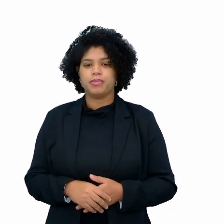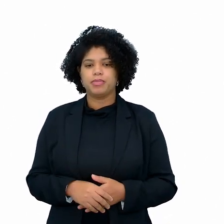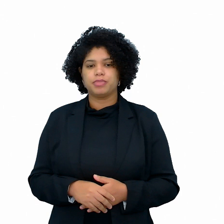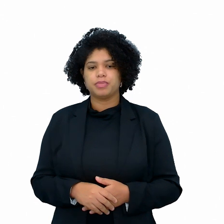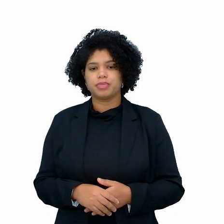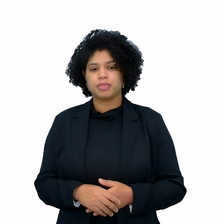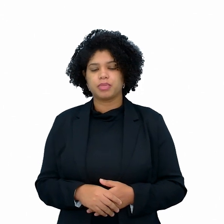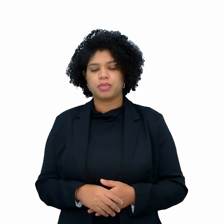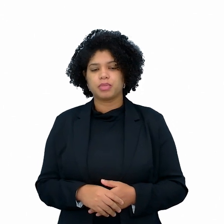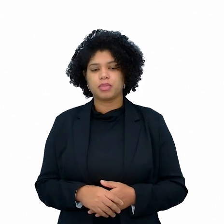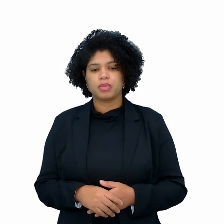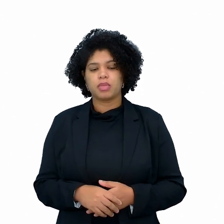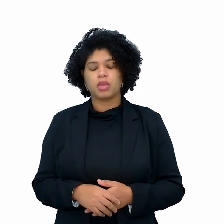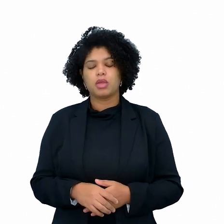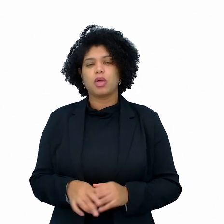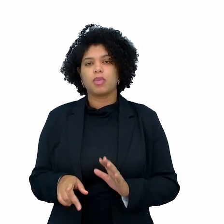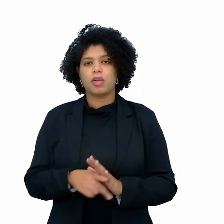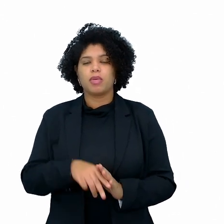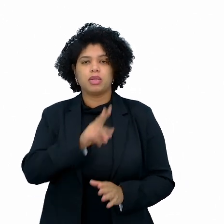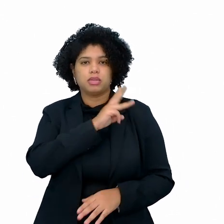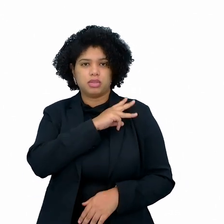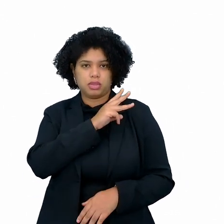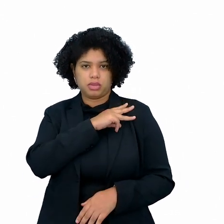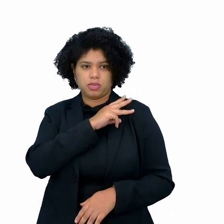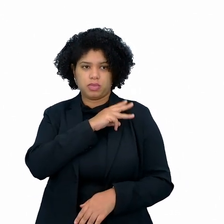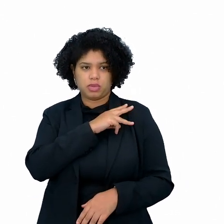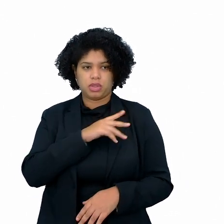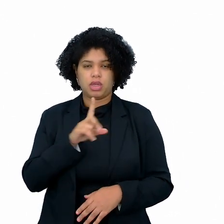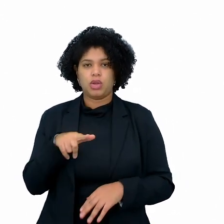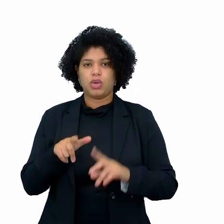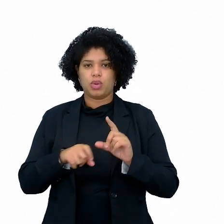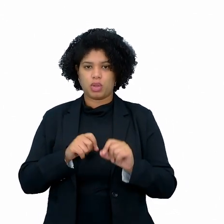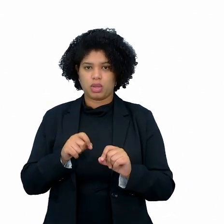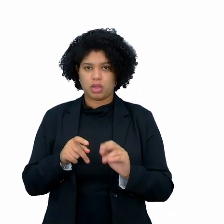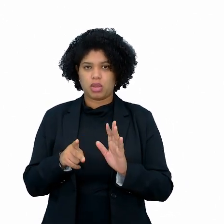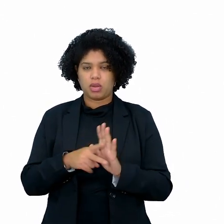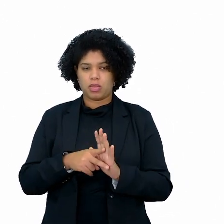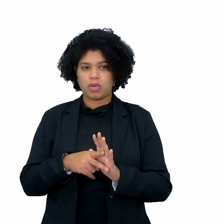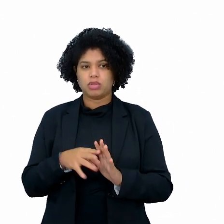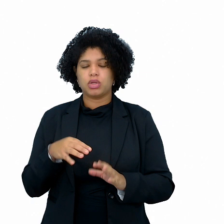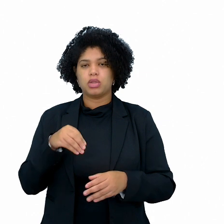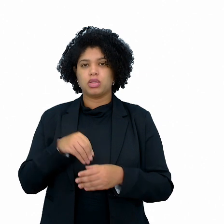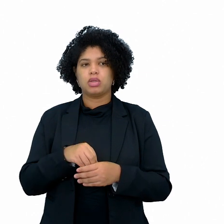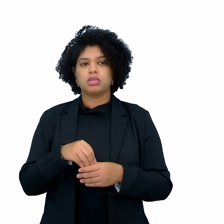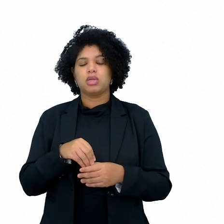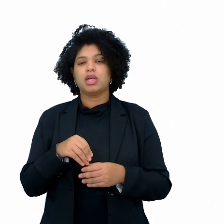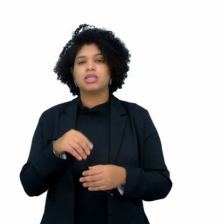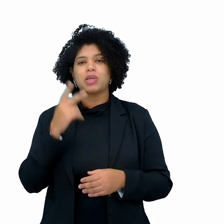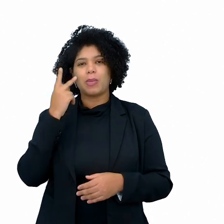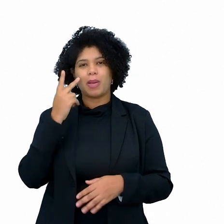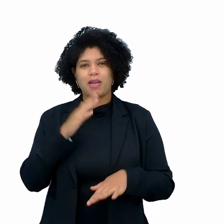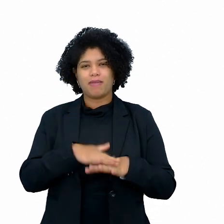E na terceira série do ensino médio, que segue o caderno de São Paulo Faz Escola, traz como objetos de conhecimento